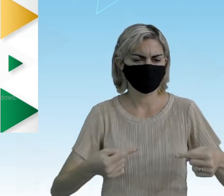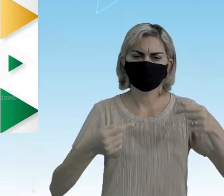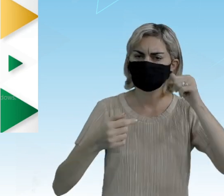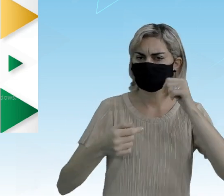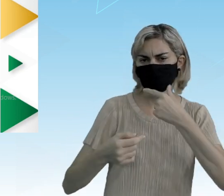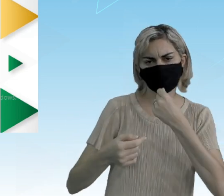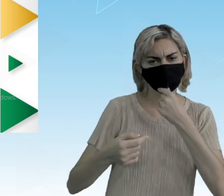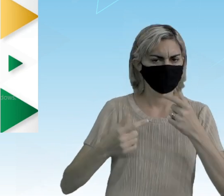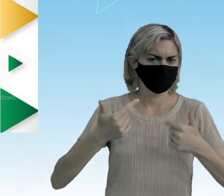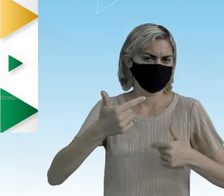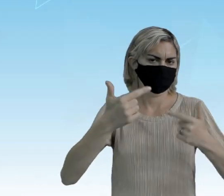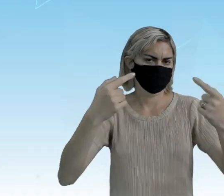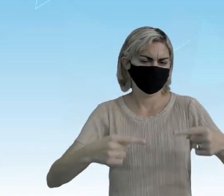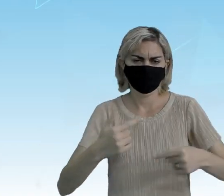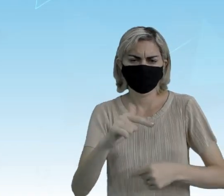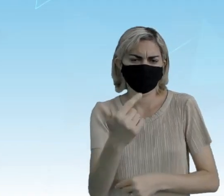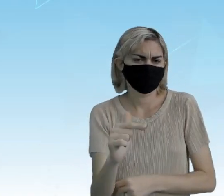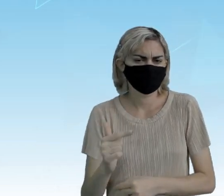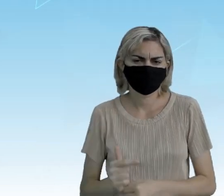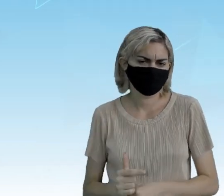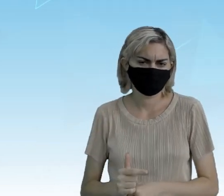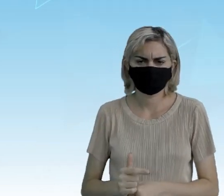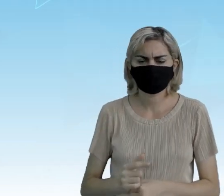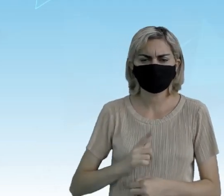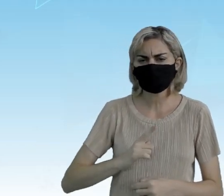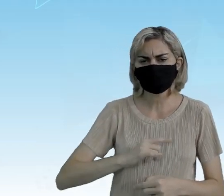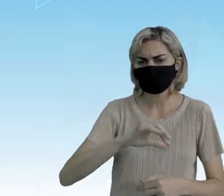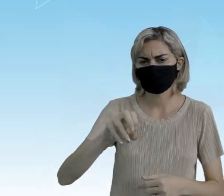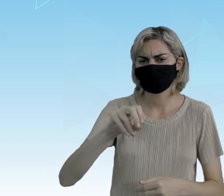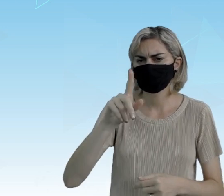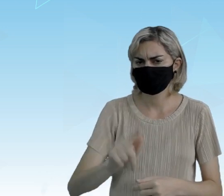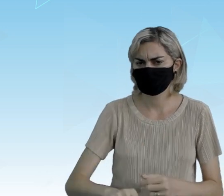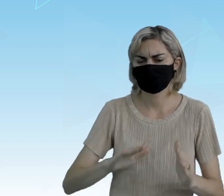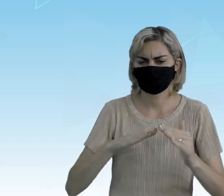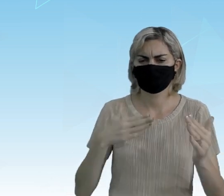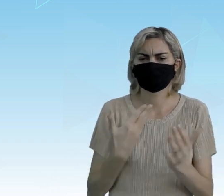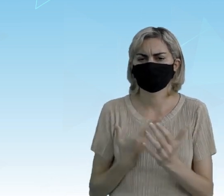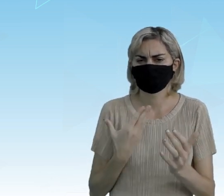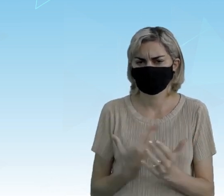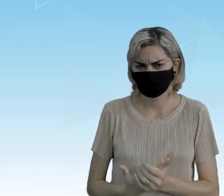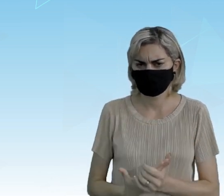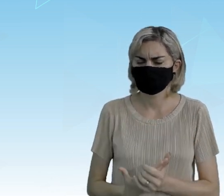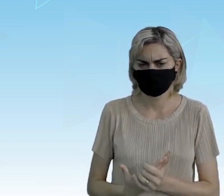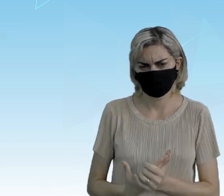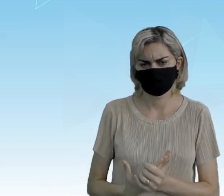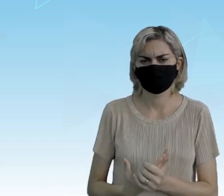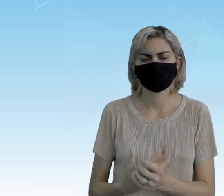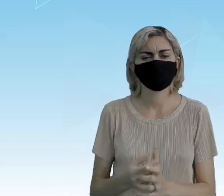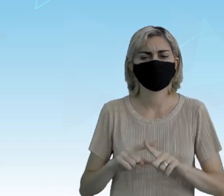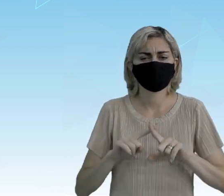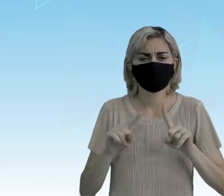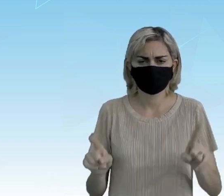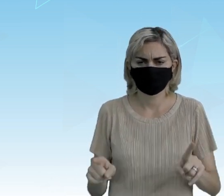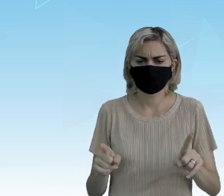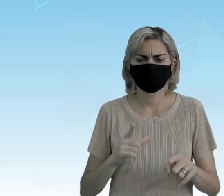existe essa competição mista, tá? Pode haver um jogo escolar, tá? Nos interclasses.